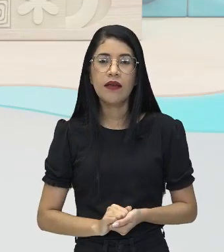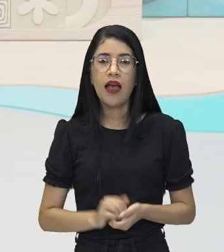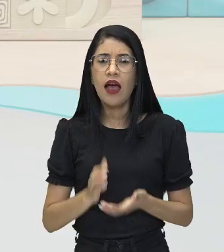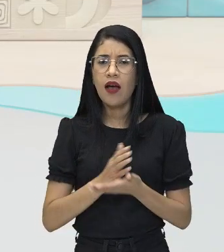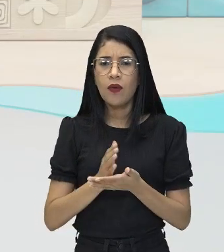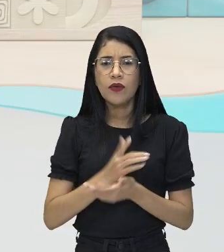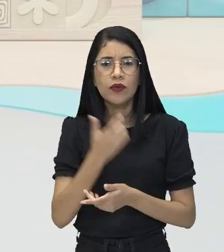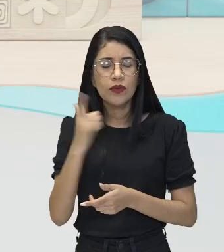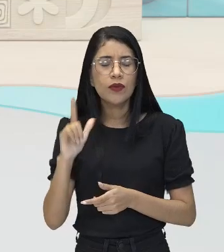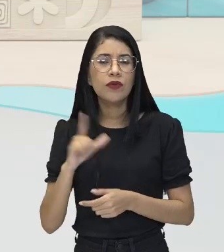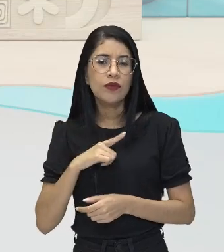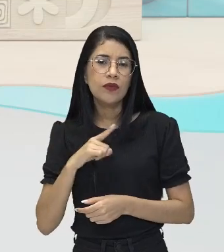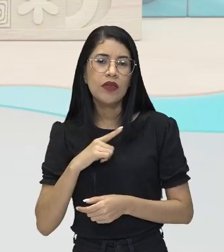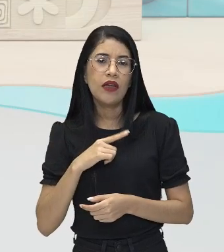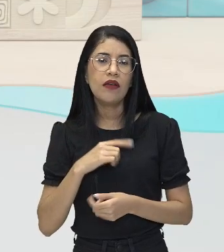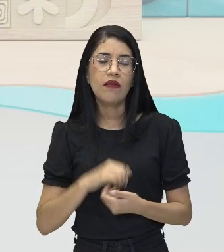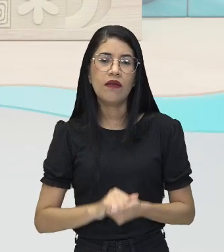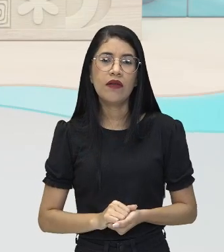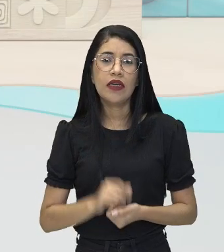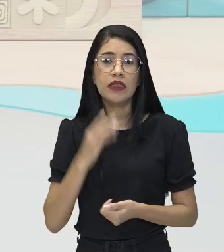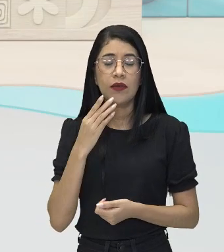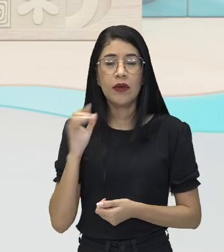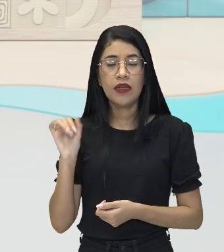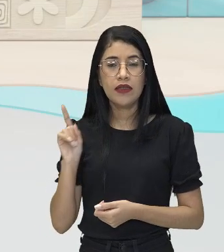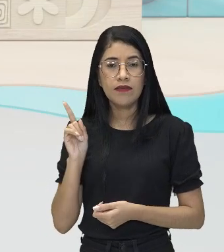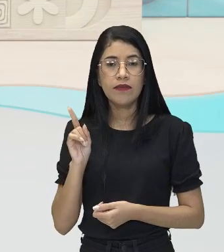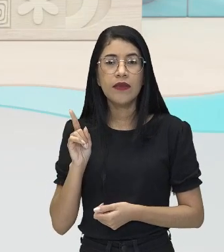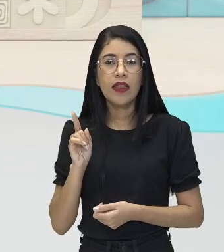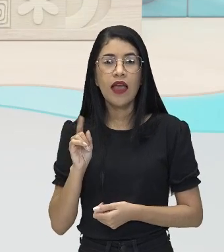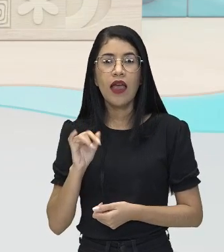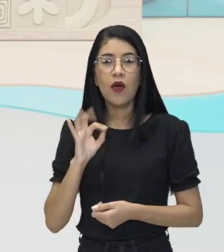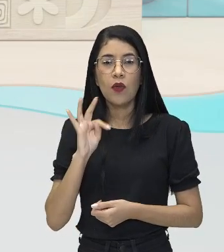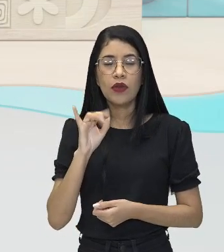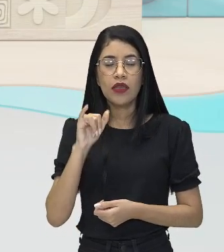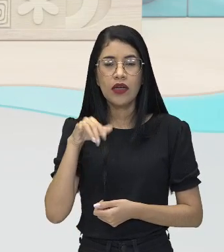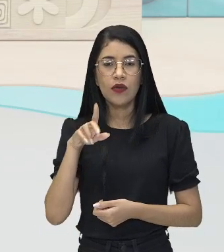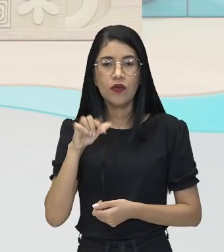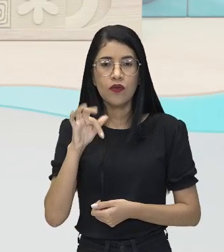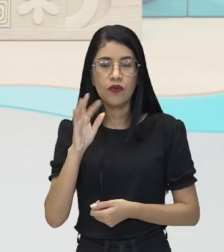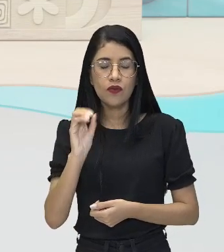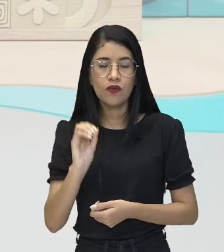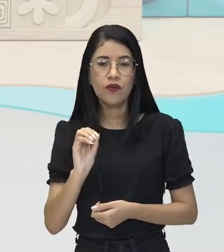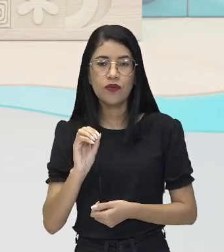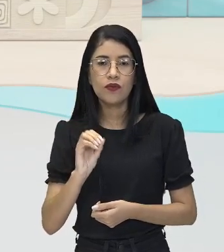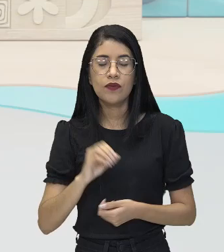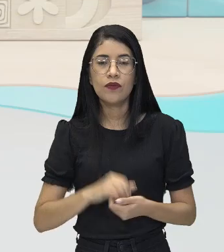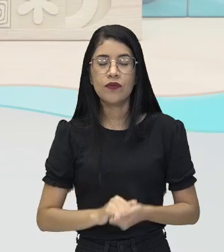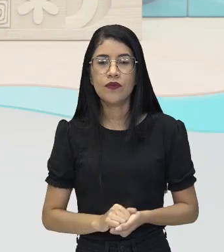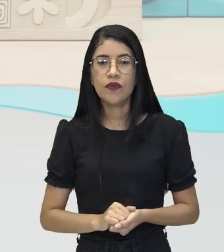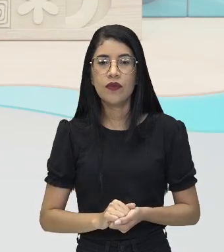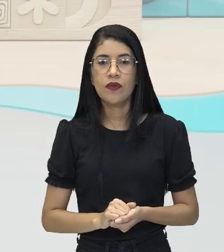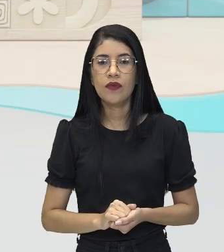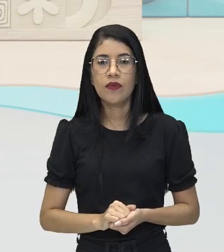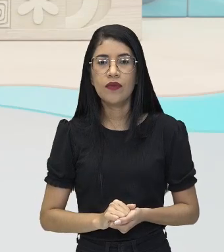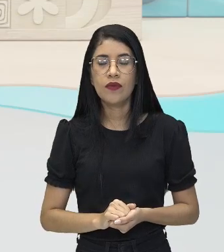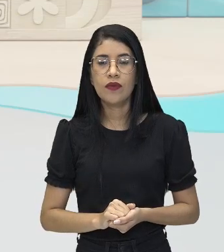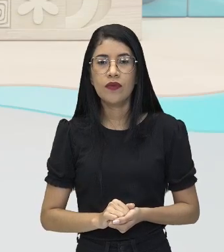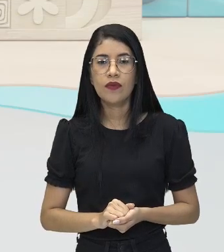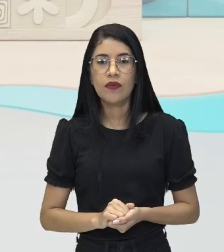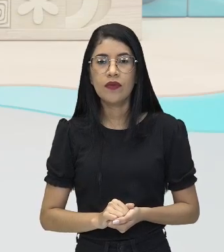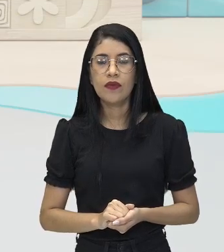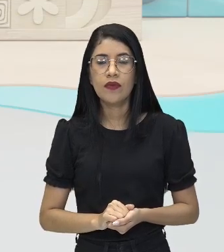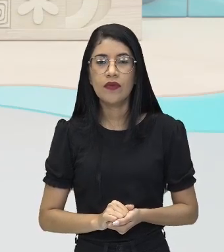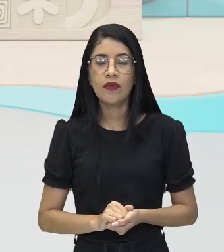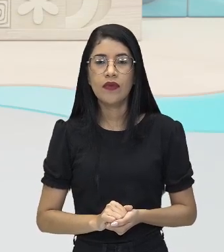esse aqui é chamado de Arco do Triunfo. Tá? Vocês estão vendo aqui um exemplar que